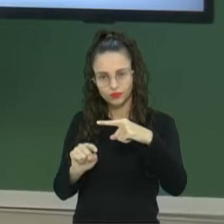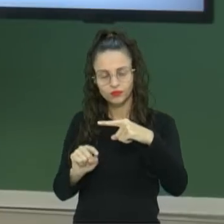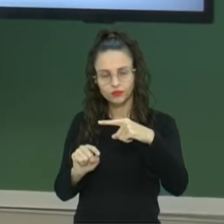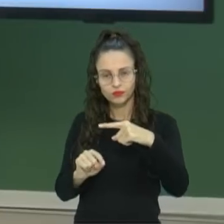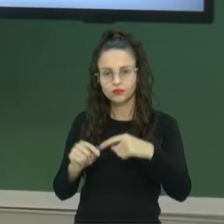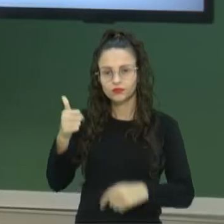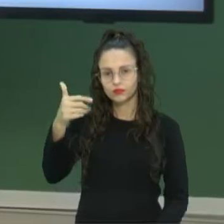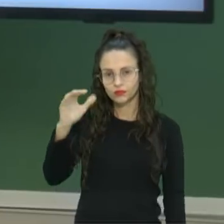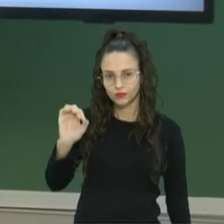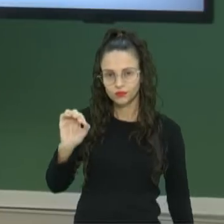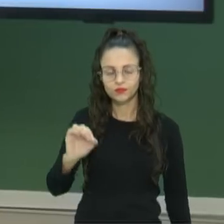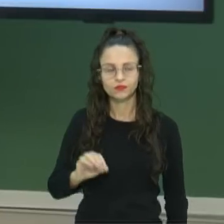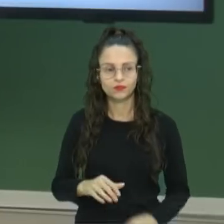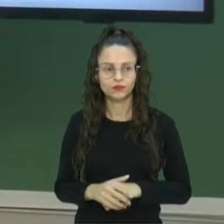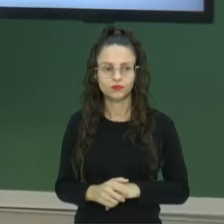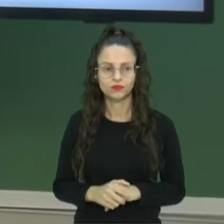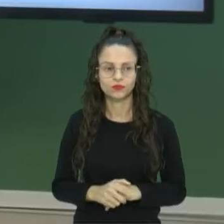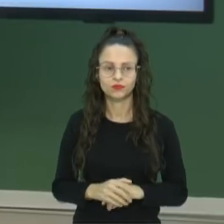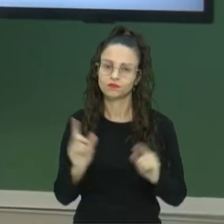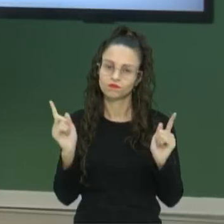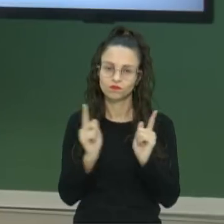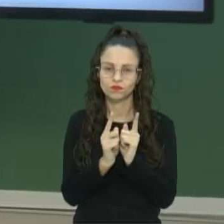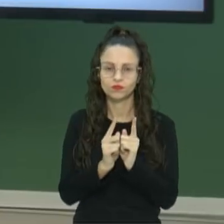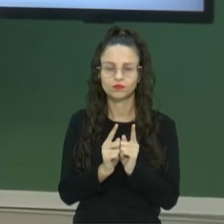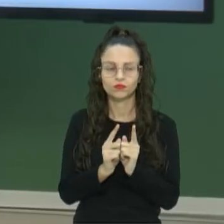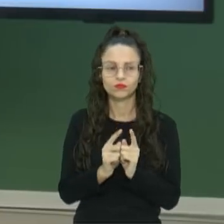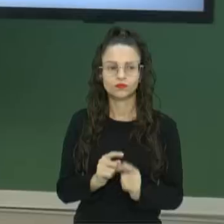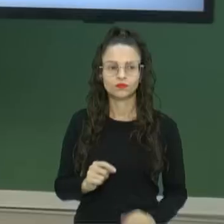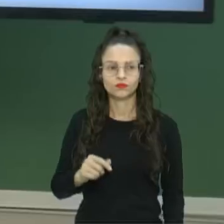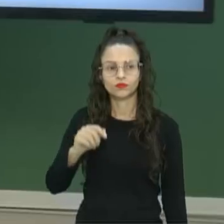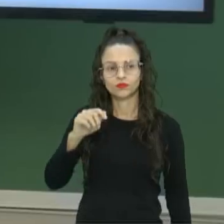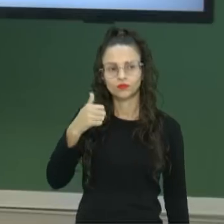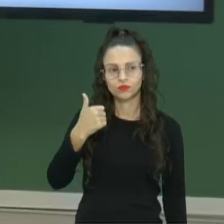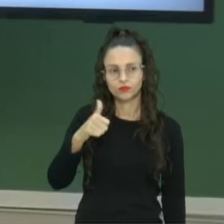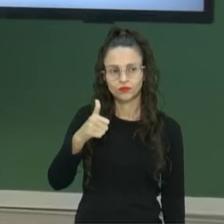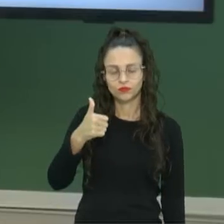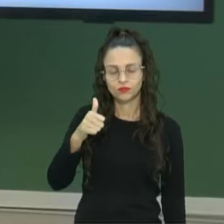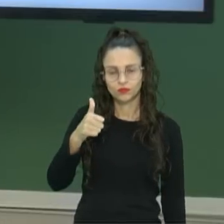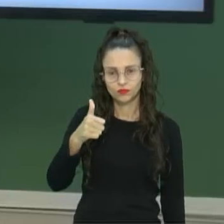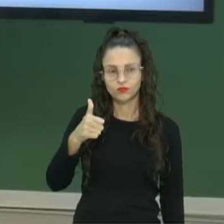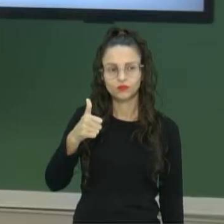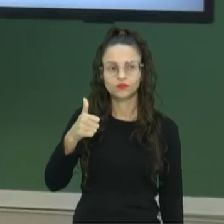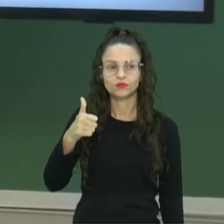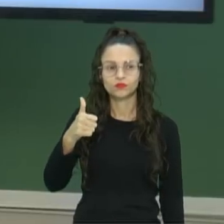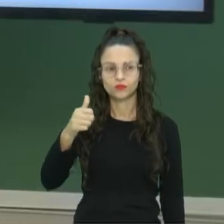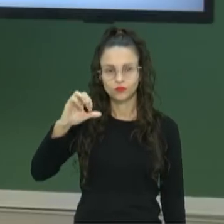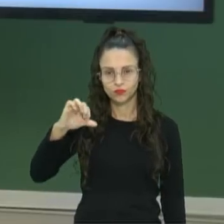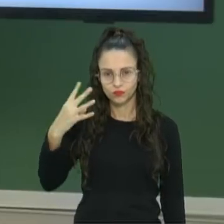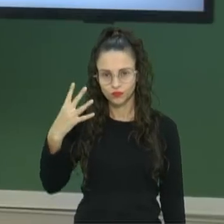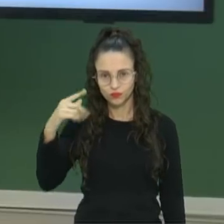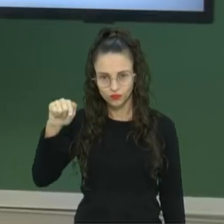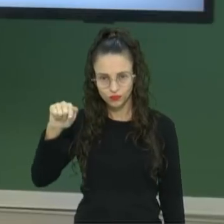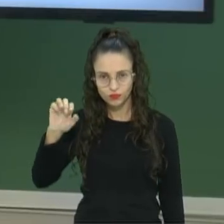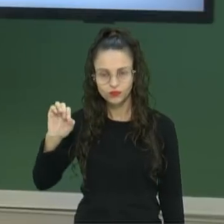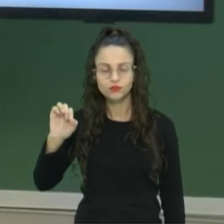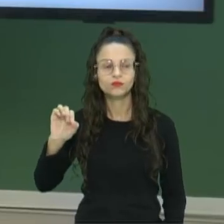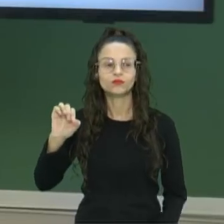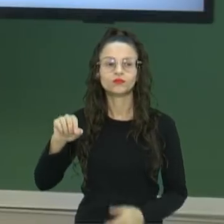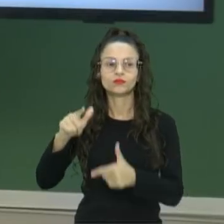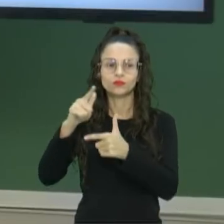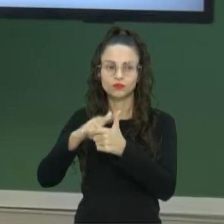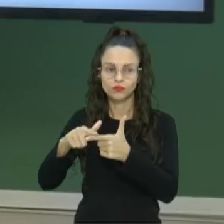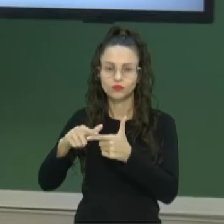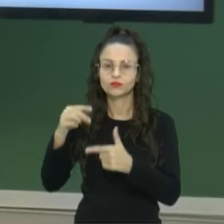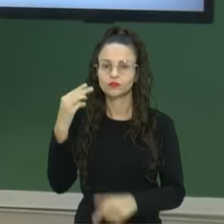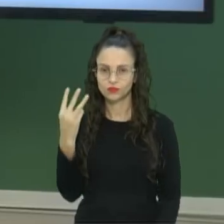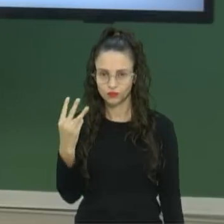por 10, tá bom? Daí fica um pouquinho menor. Vai ficar 11.947 dividido por 3. Tá, a boada do